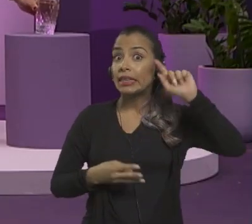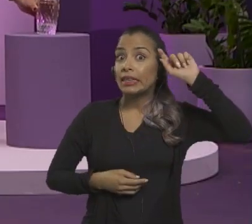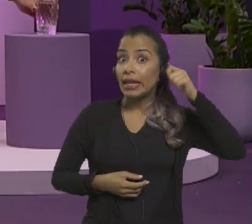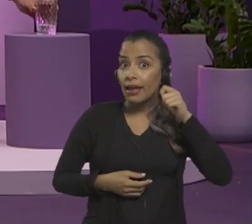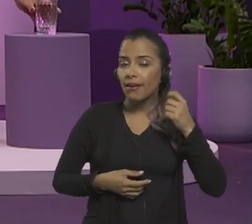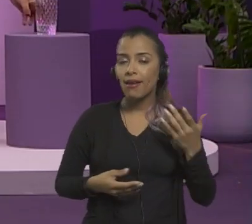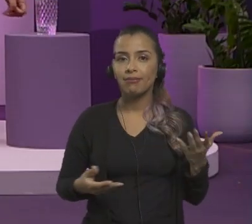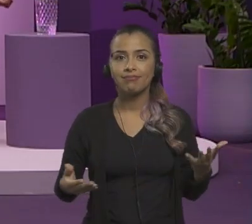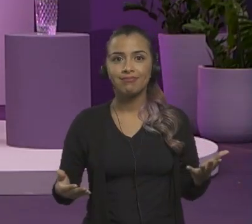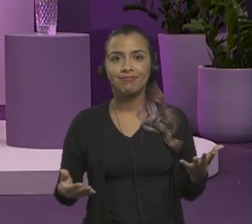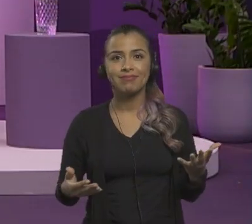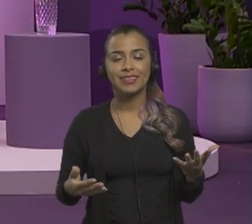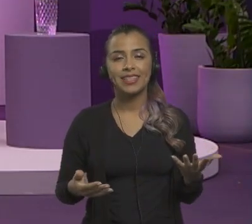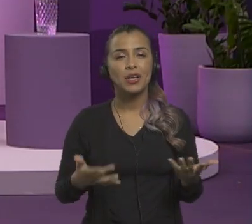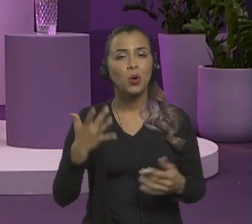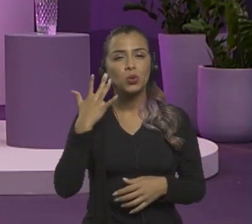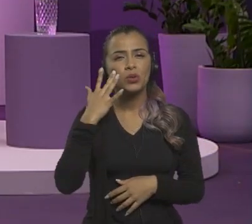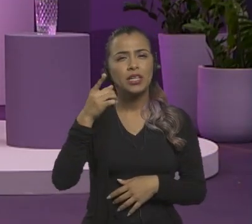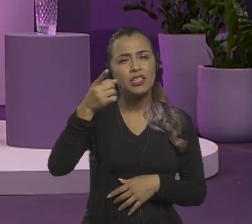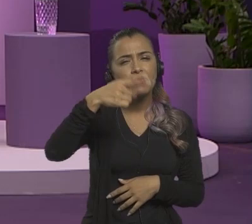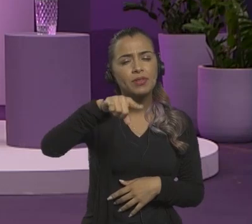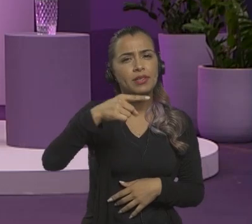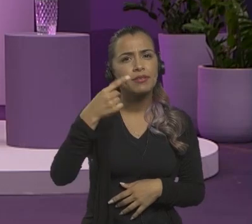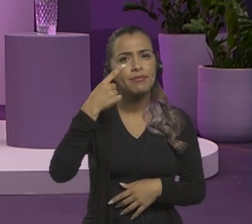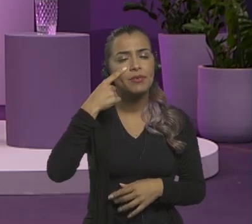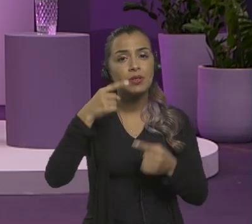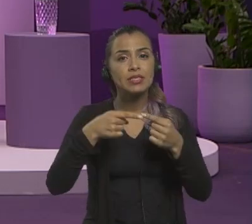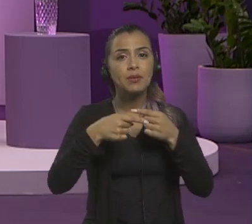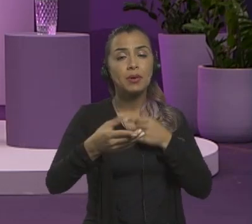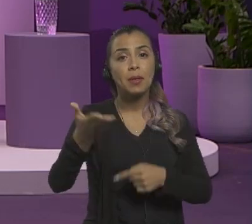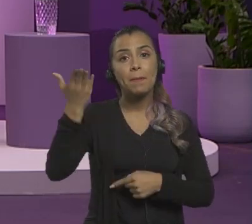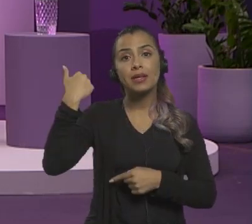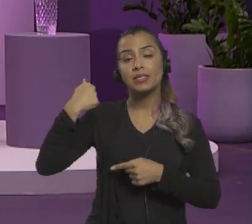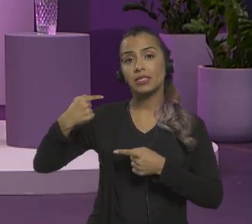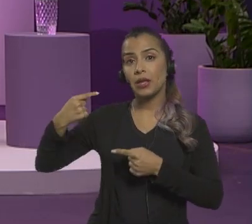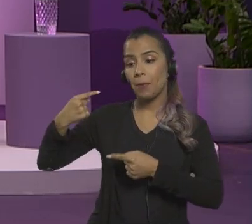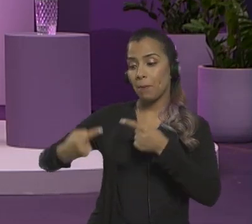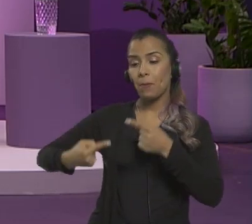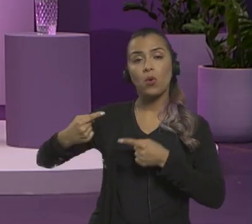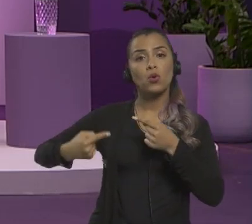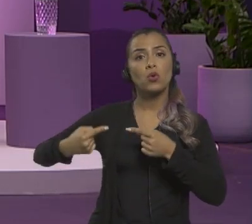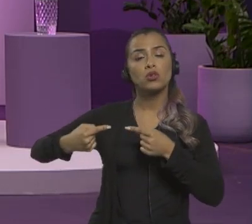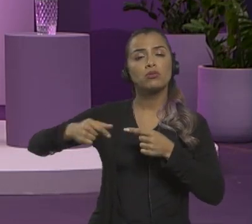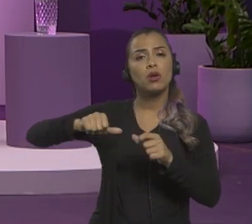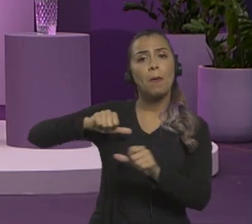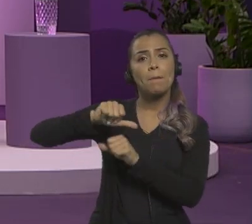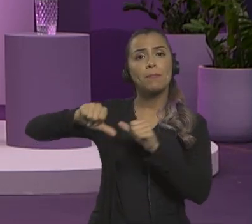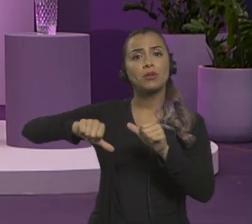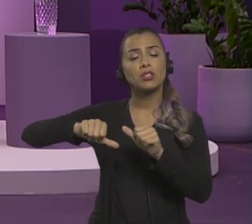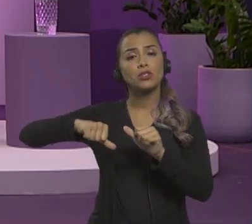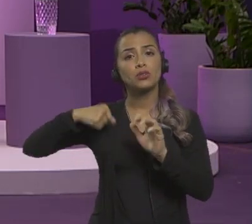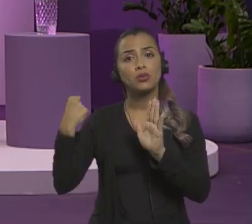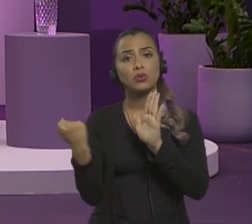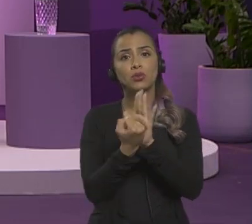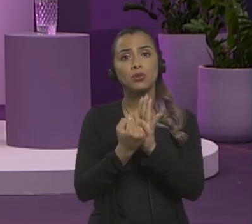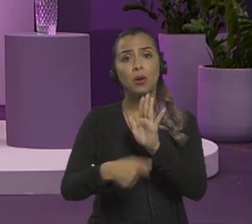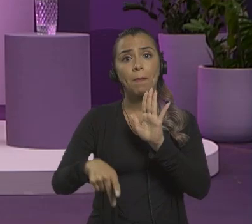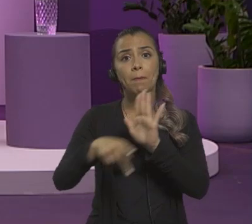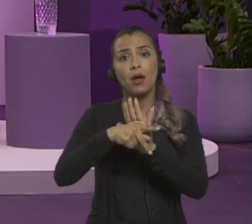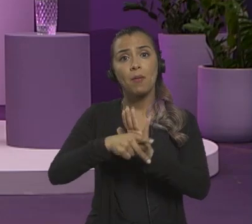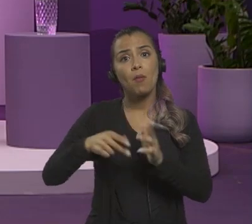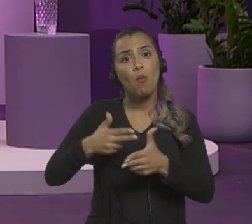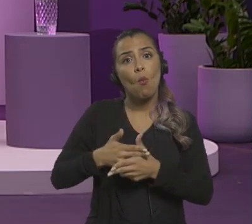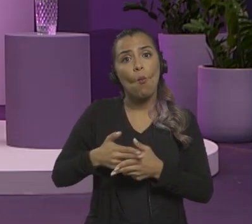Vou falar o seguinte, eu não sei se vocês viram semana passada que mudou uma política de nudez no Instagram, porque